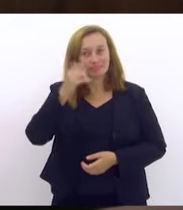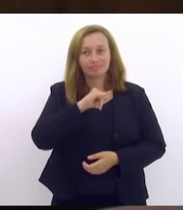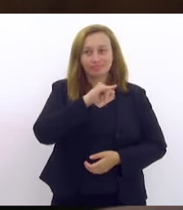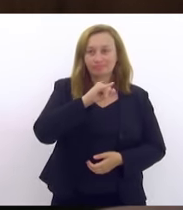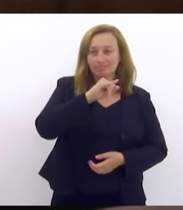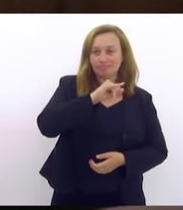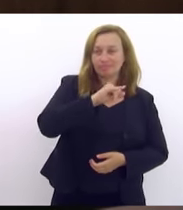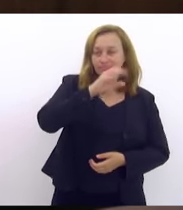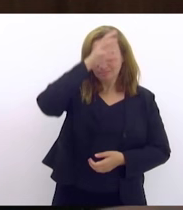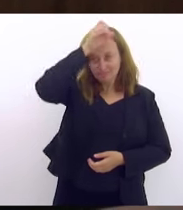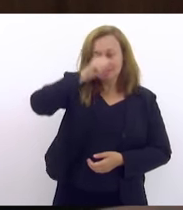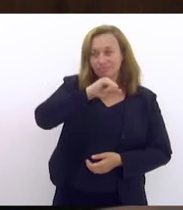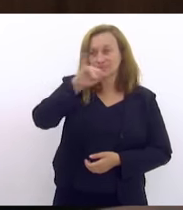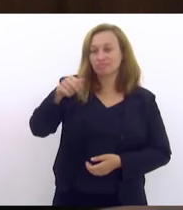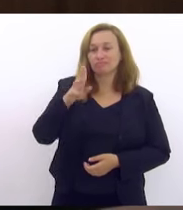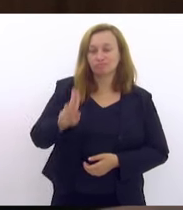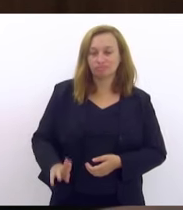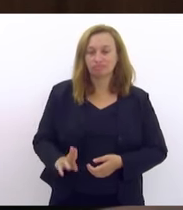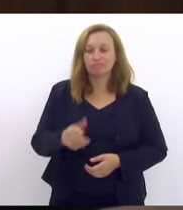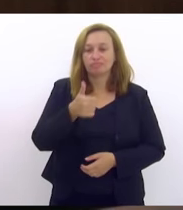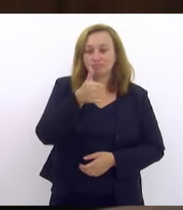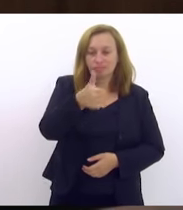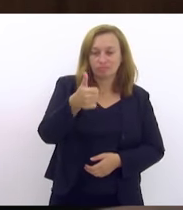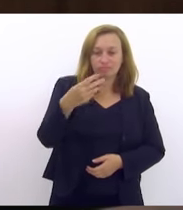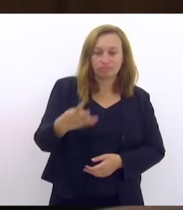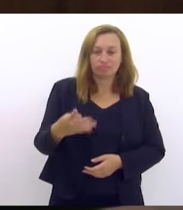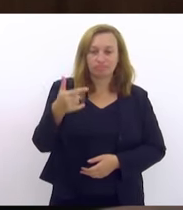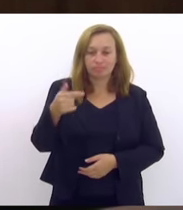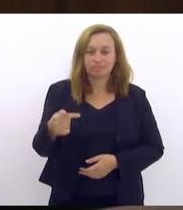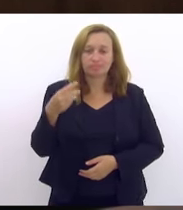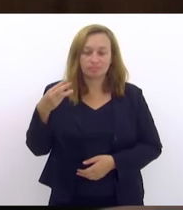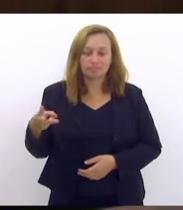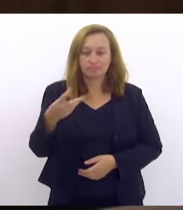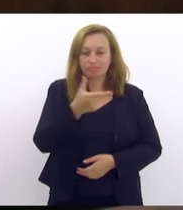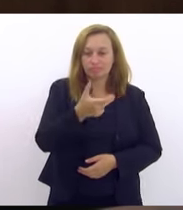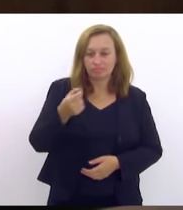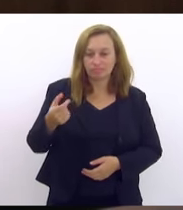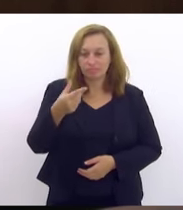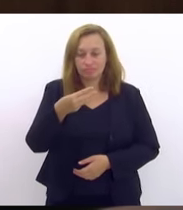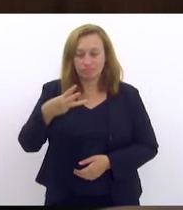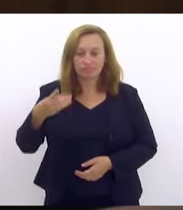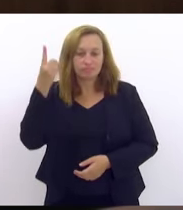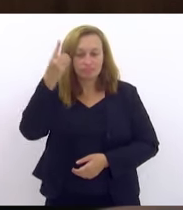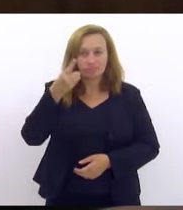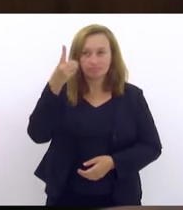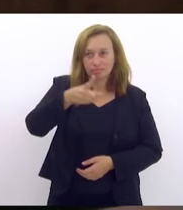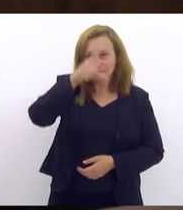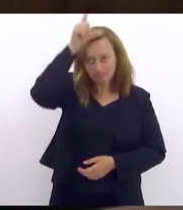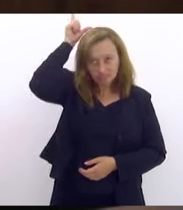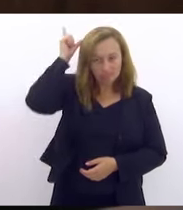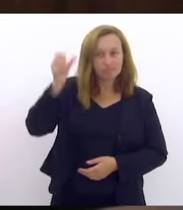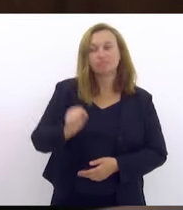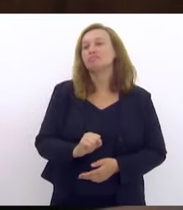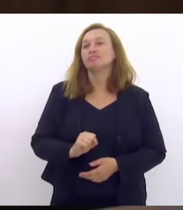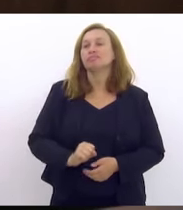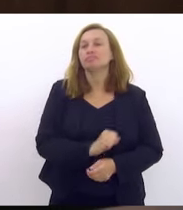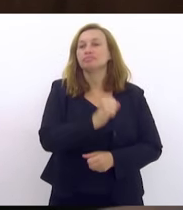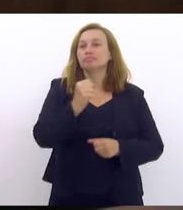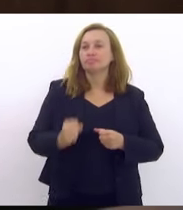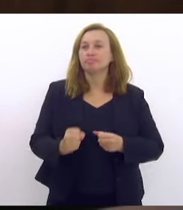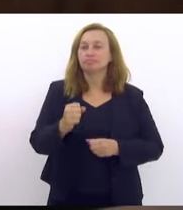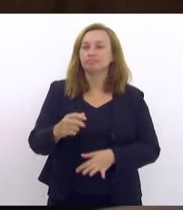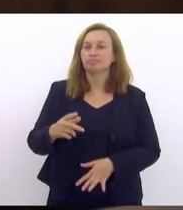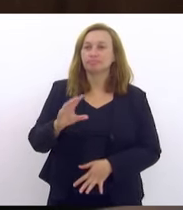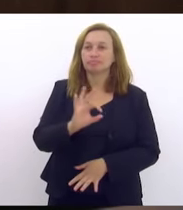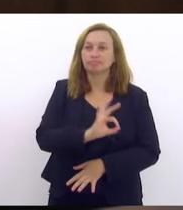projeto 1473, de 23, do deputado Luiz Paulo. Dispõe sobre o poder de polícia,